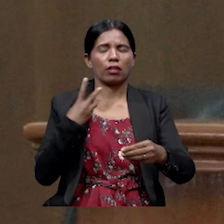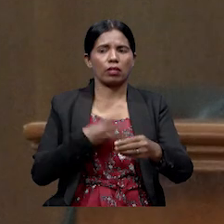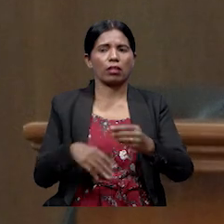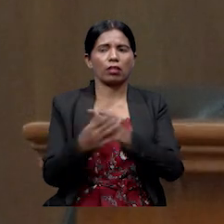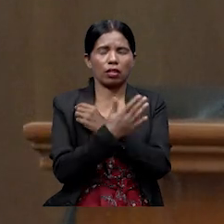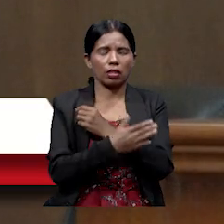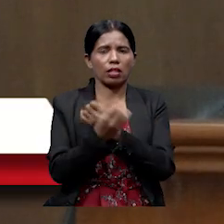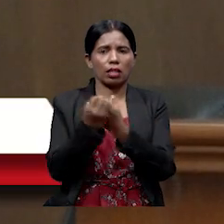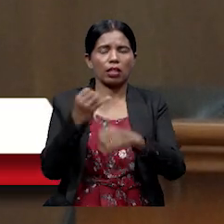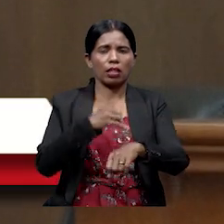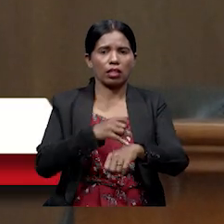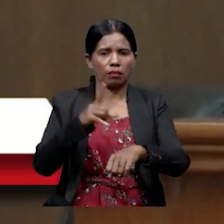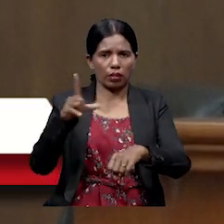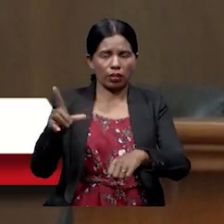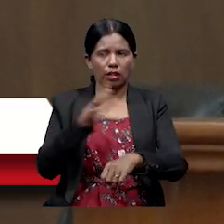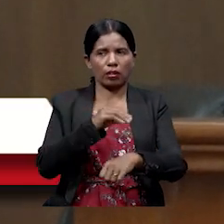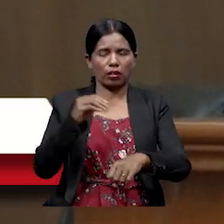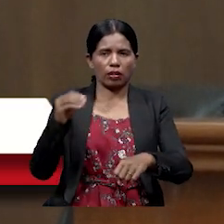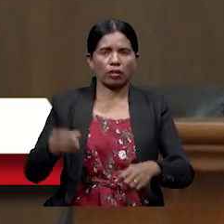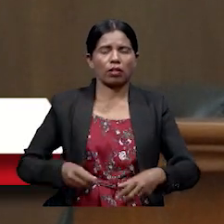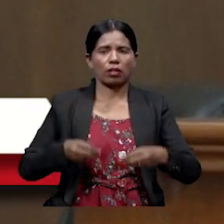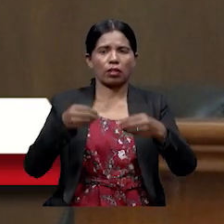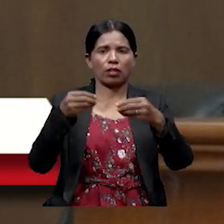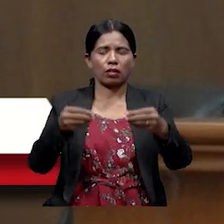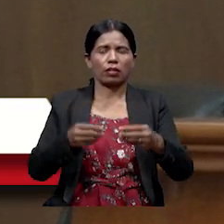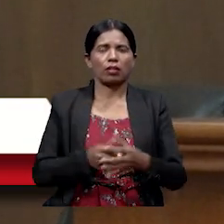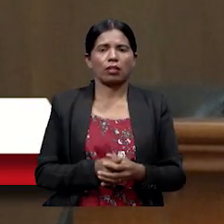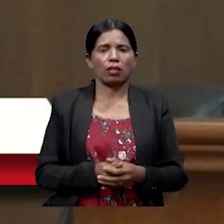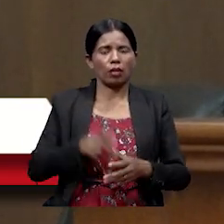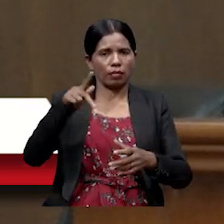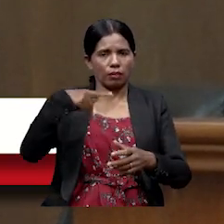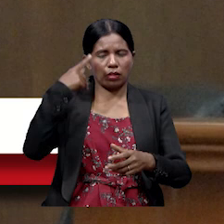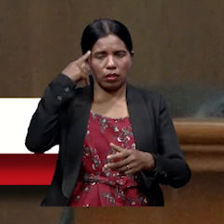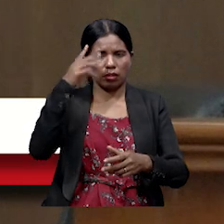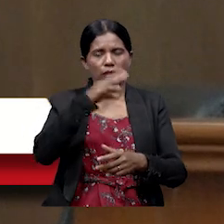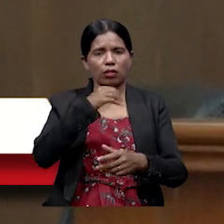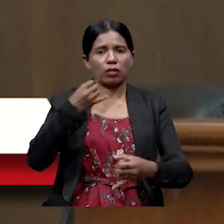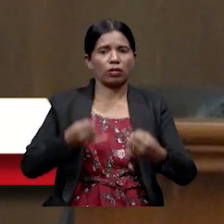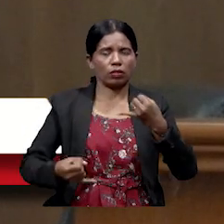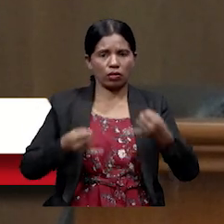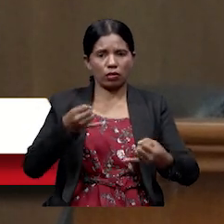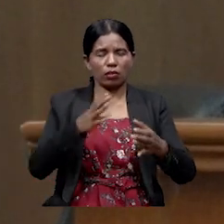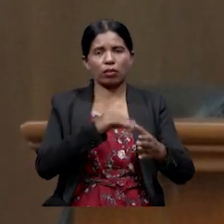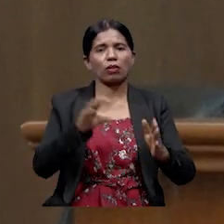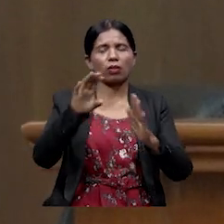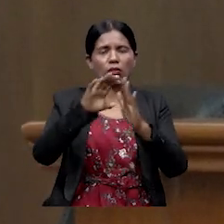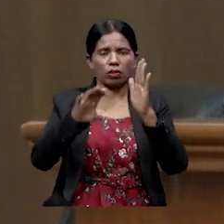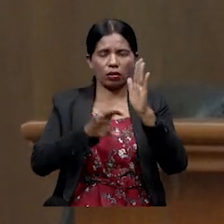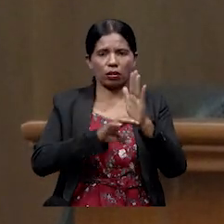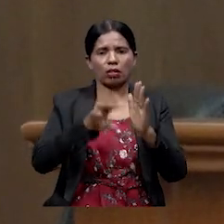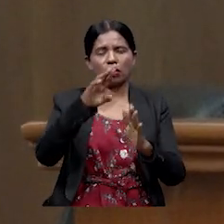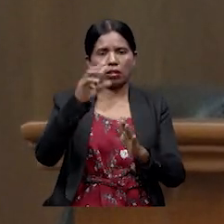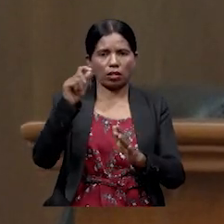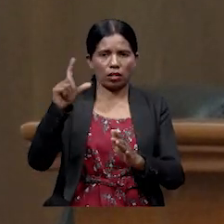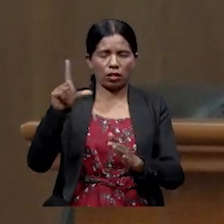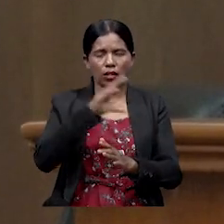manifesta forte compromisso na edificação de ordenamento político, jurídico e constitucional,